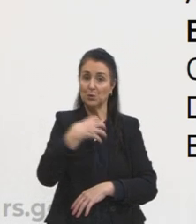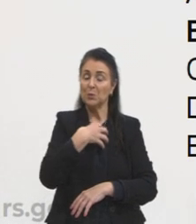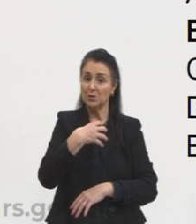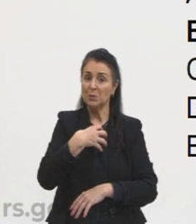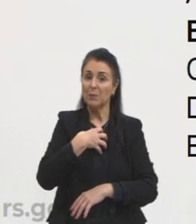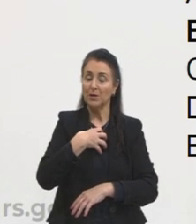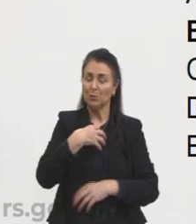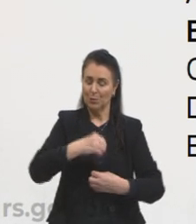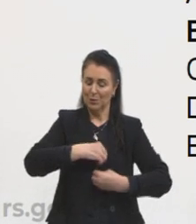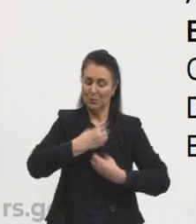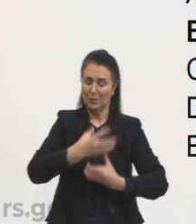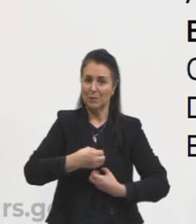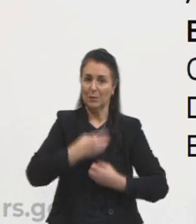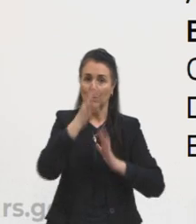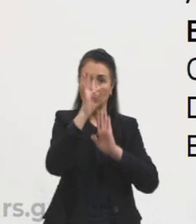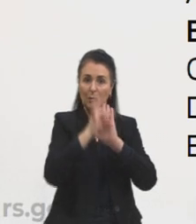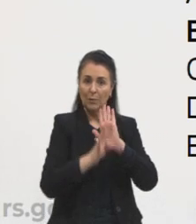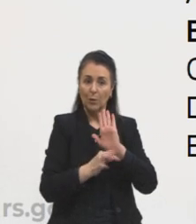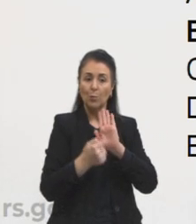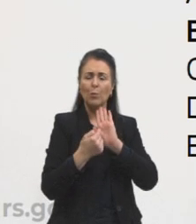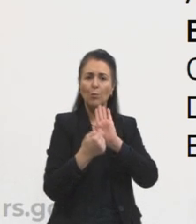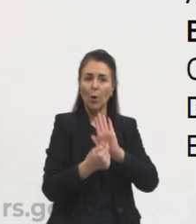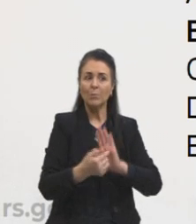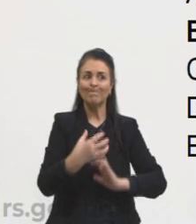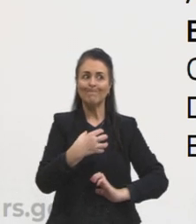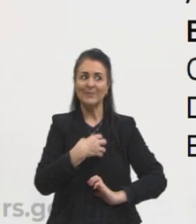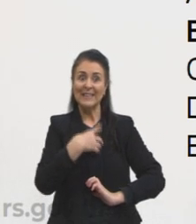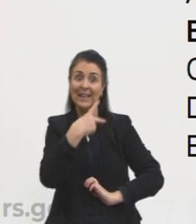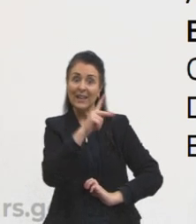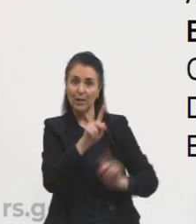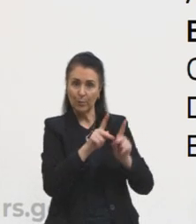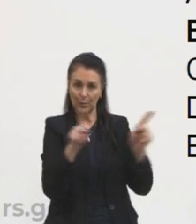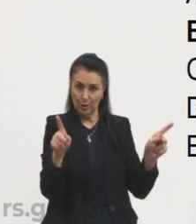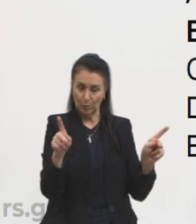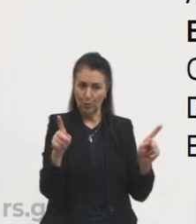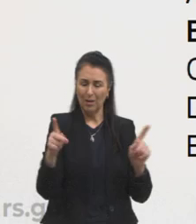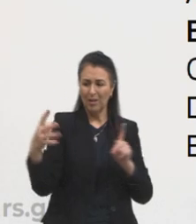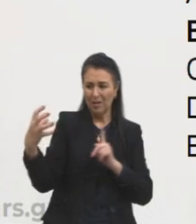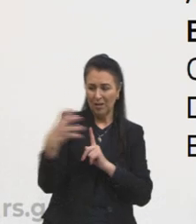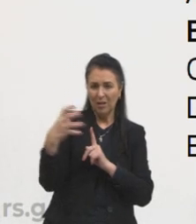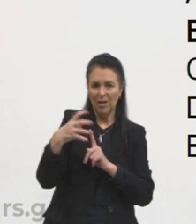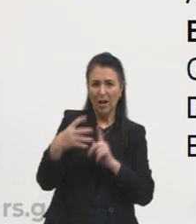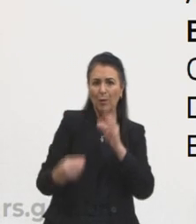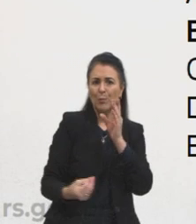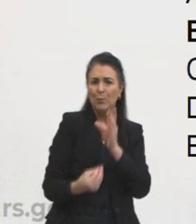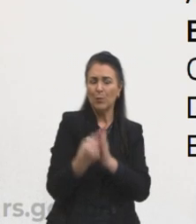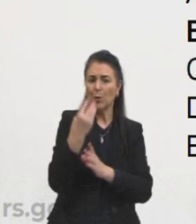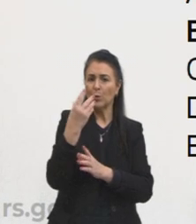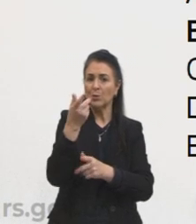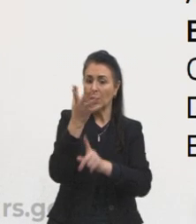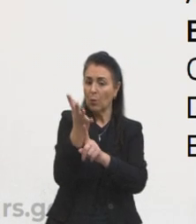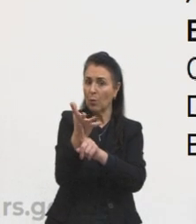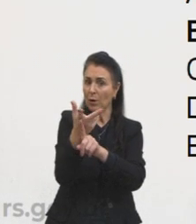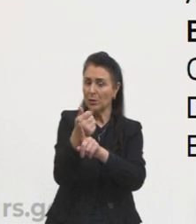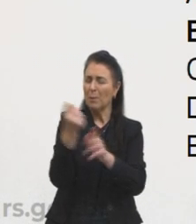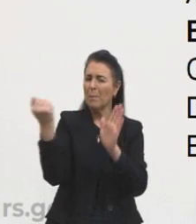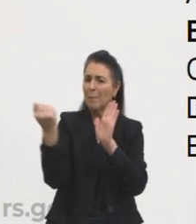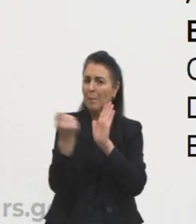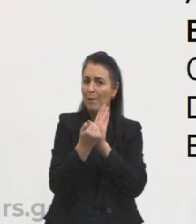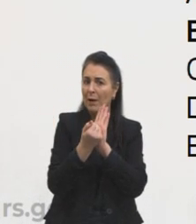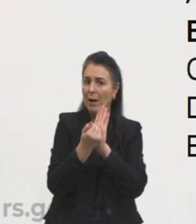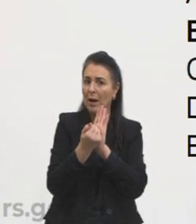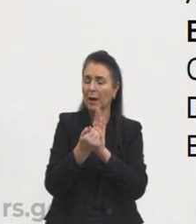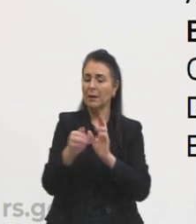O texto apresenta um espírito da época que afetou também a produção artística marcada pela constante em relação